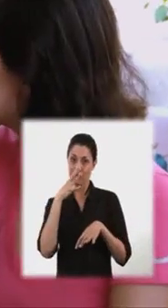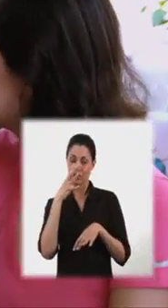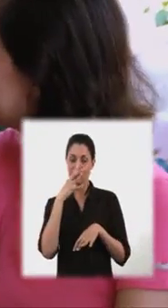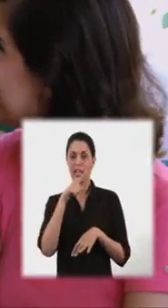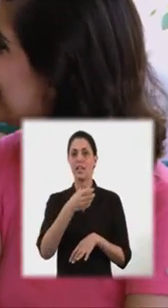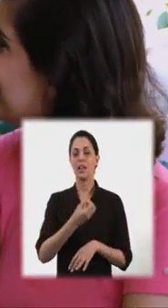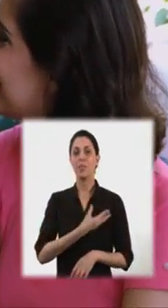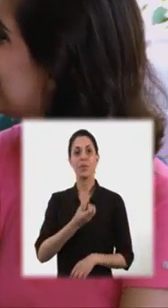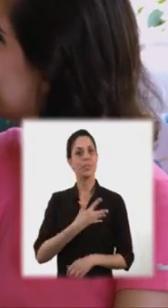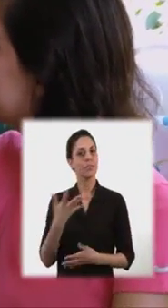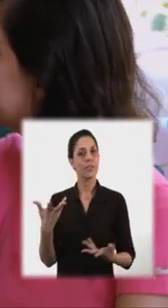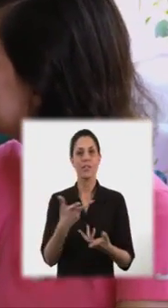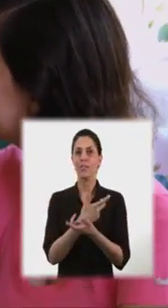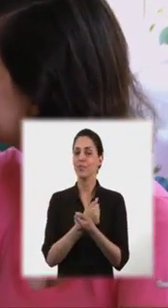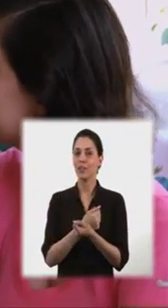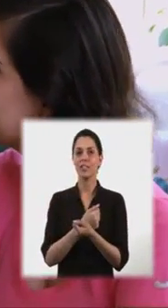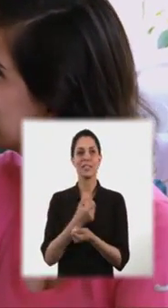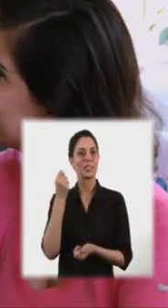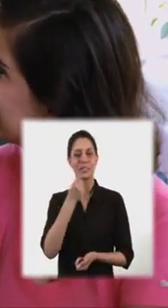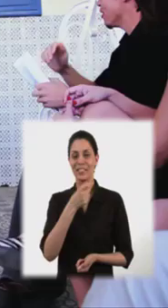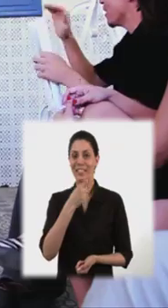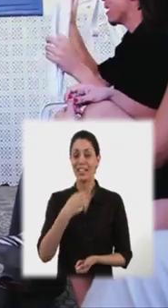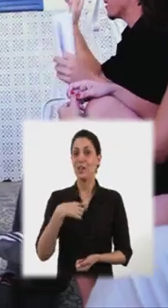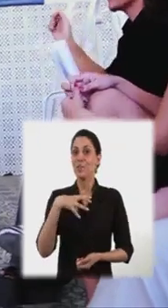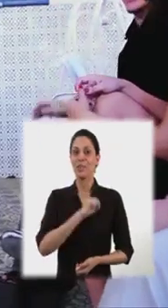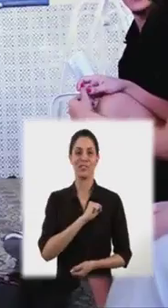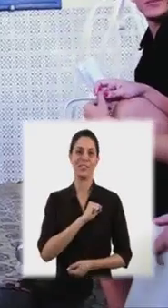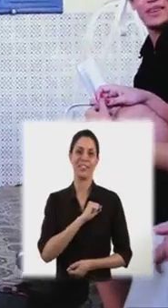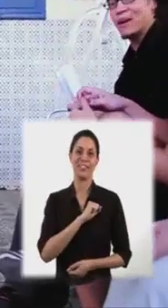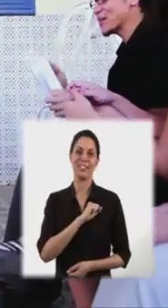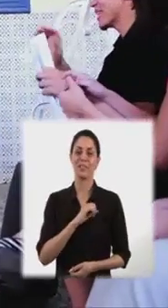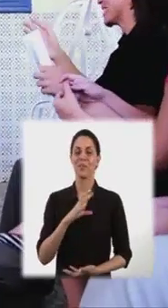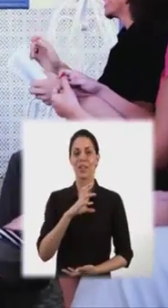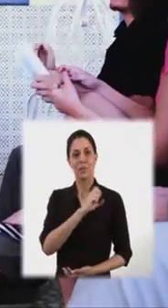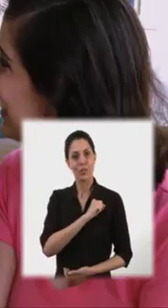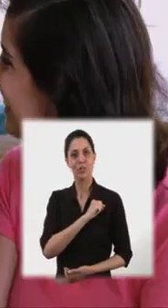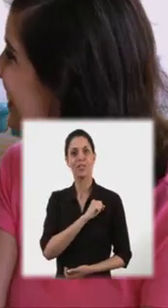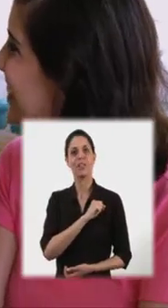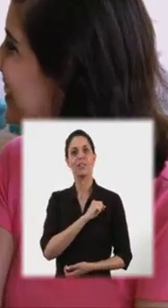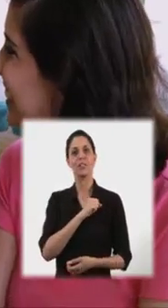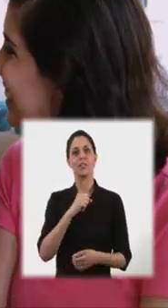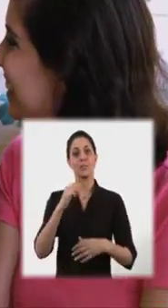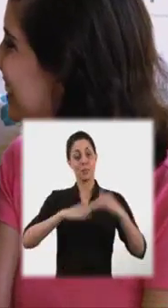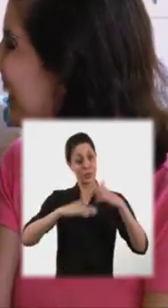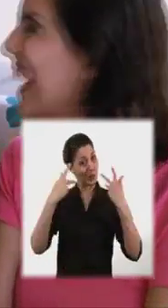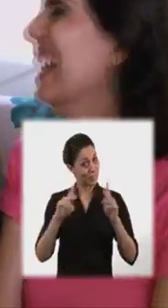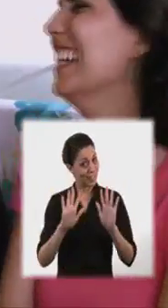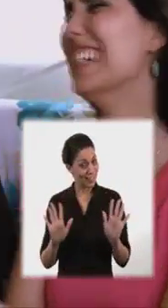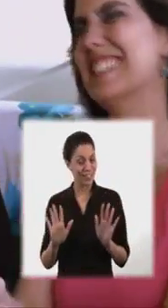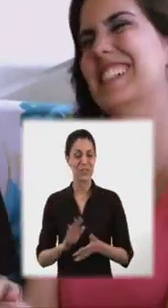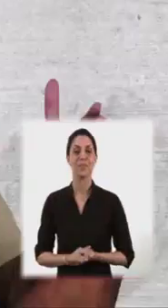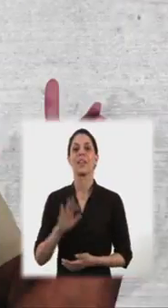ele recitou uma poesia maravilhosa, muito irreverente. E eu fiquei apaixonado assim. Eu disse, pô, é isso que eu quero fazer.